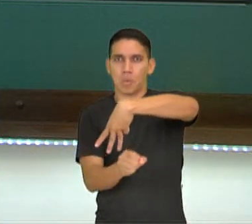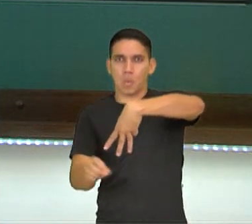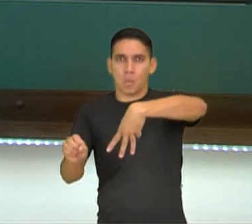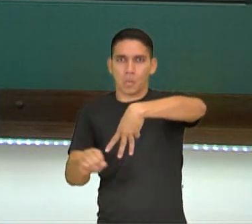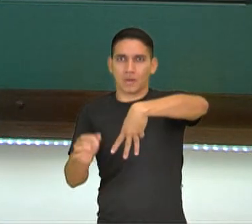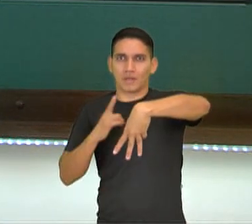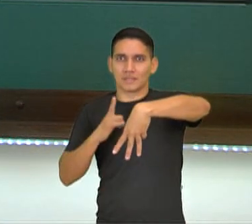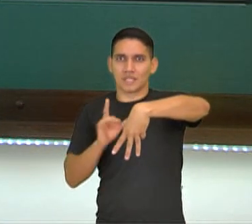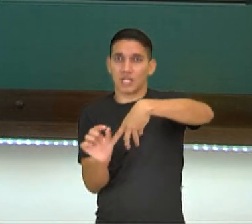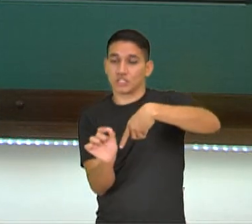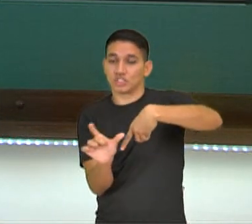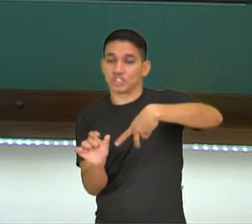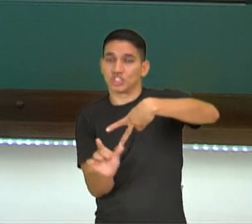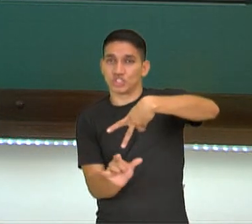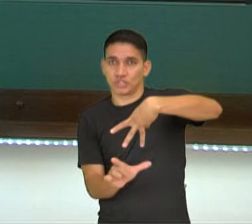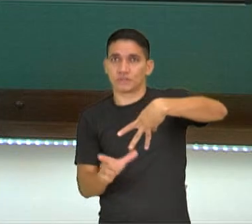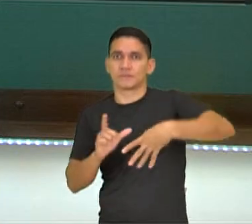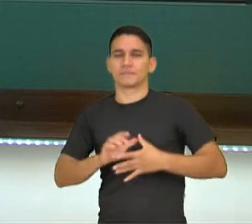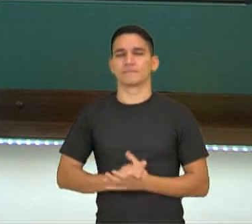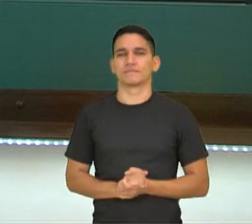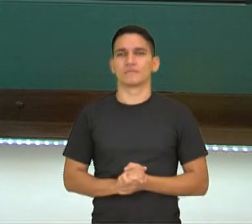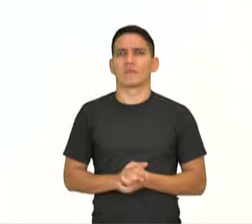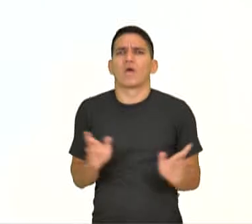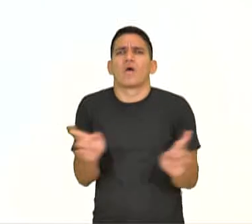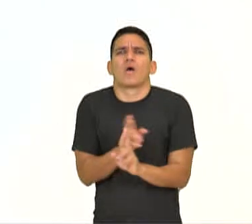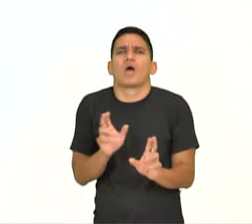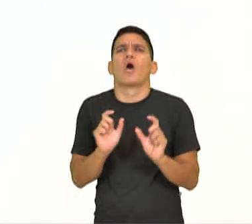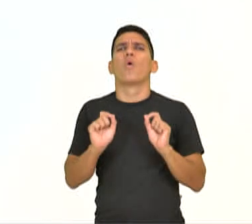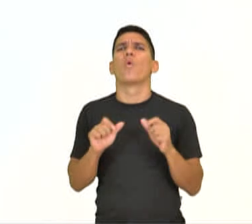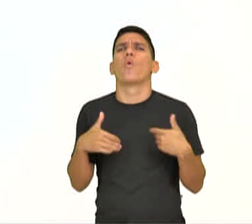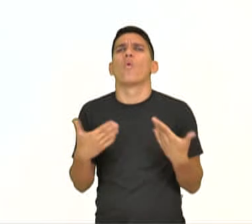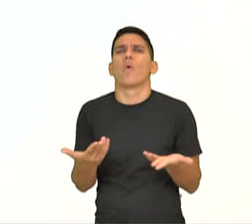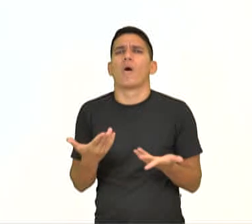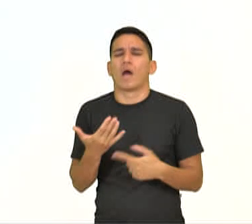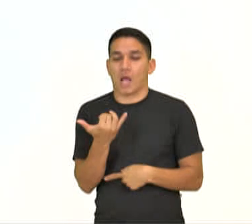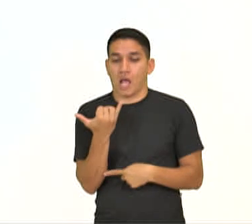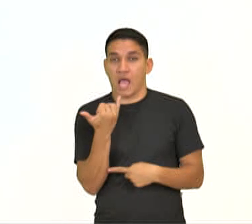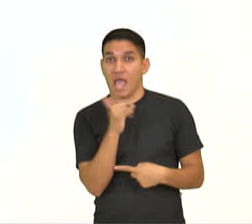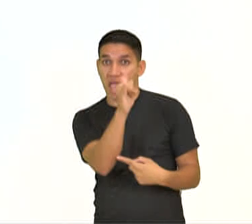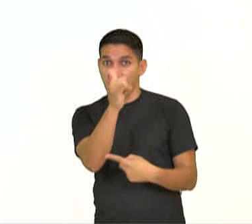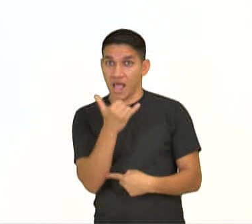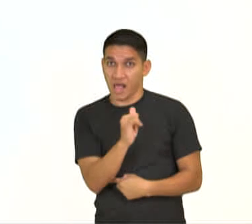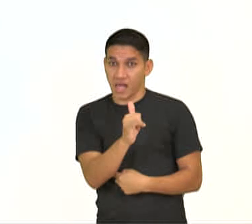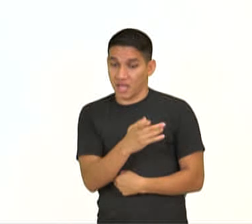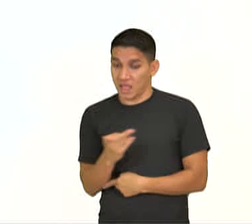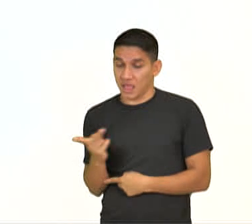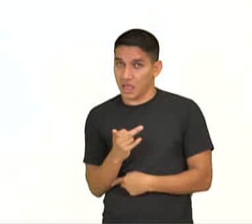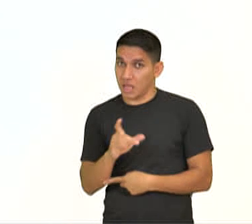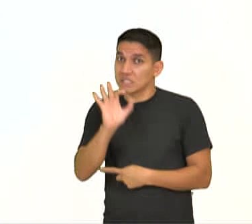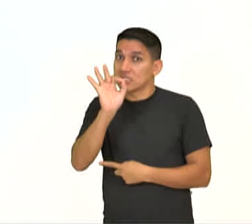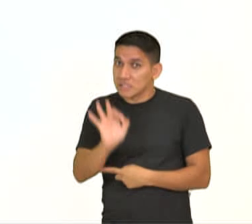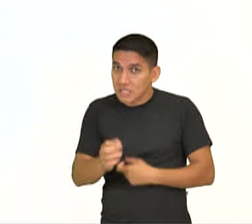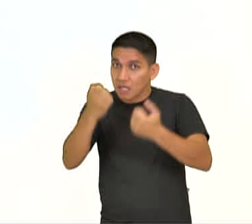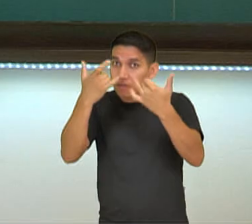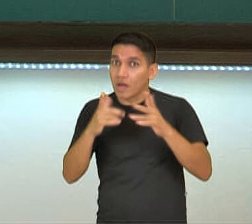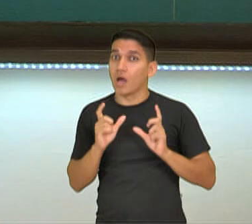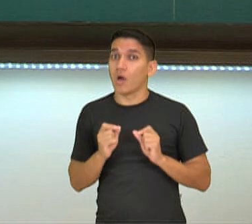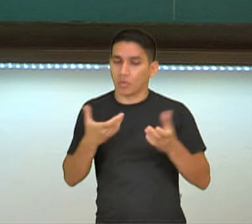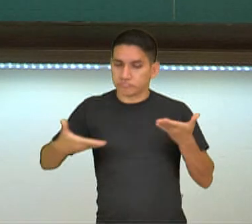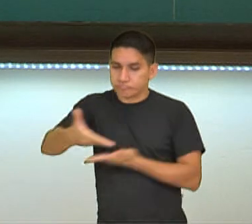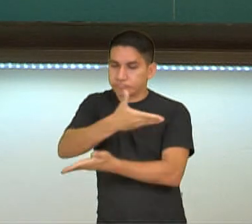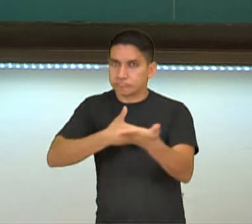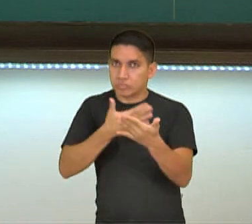outro, ok? Com relação à interação elétrica entre eles, é correto afirmar. Então, interação elétrica entre esses